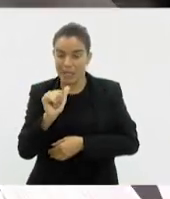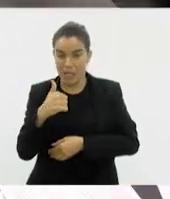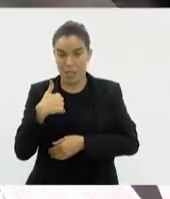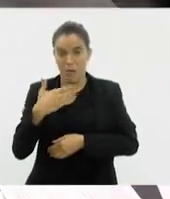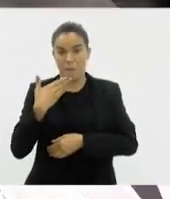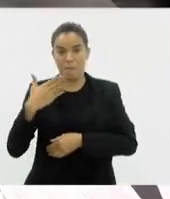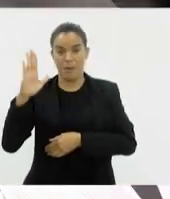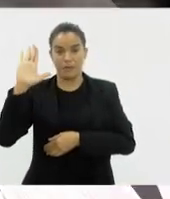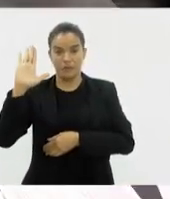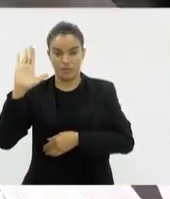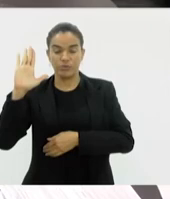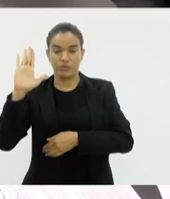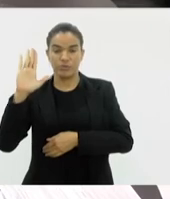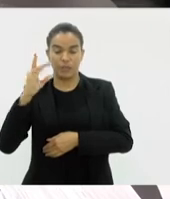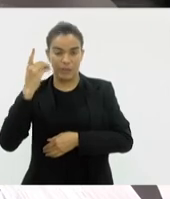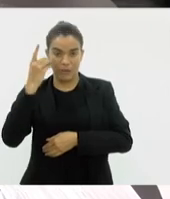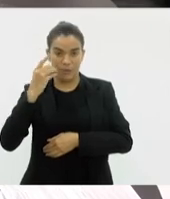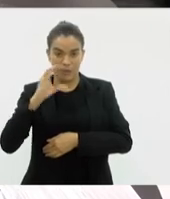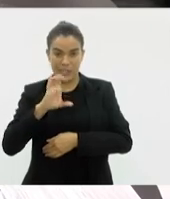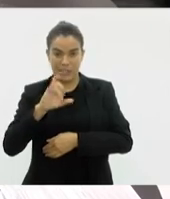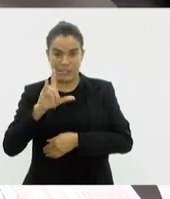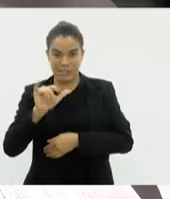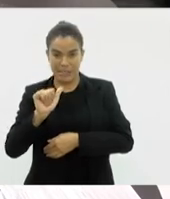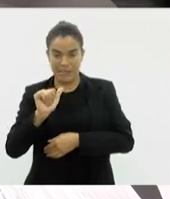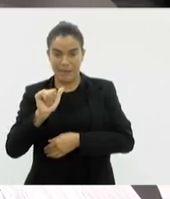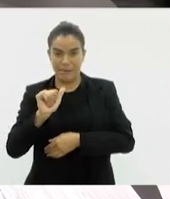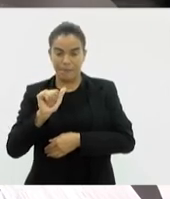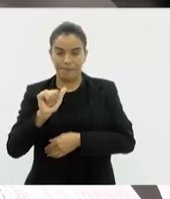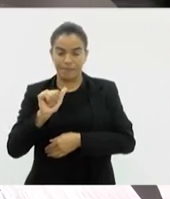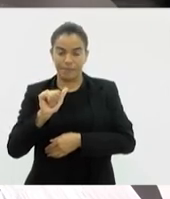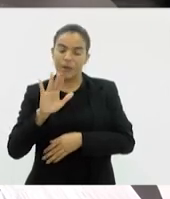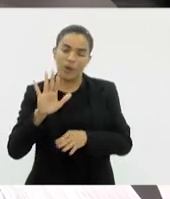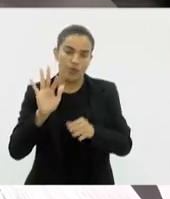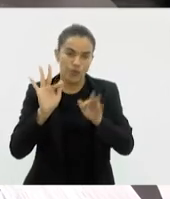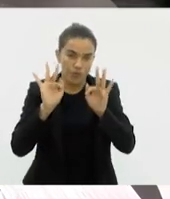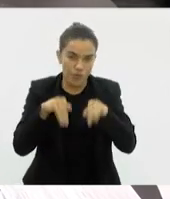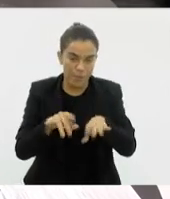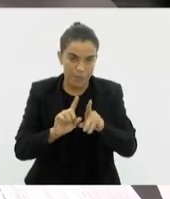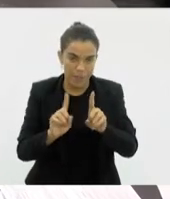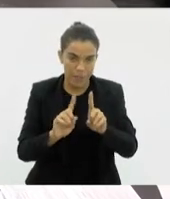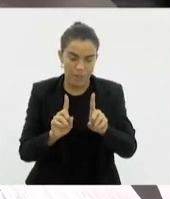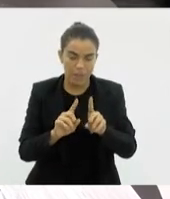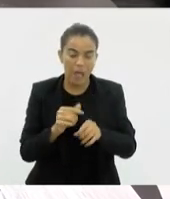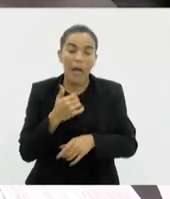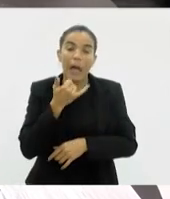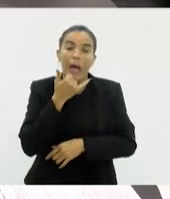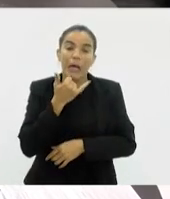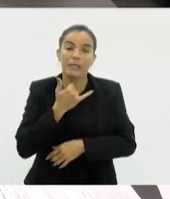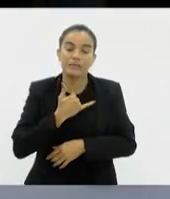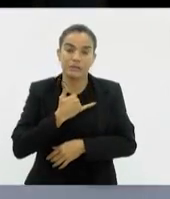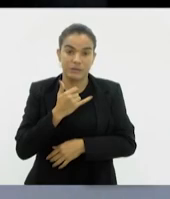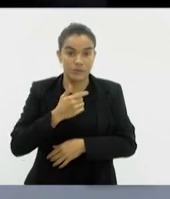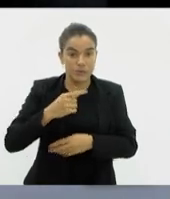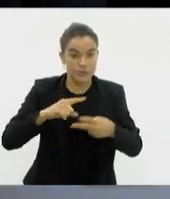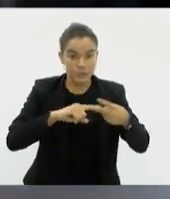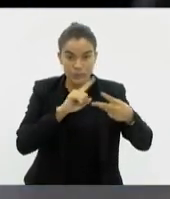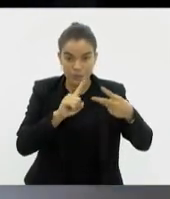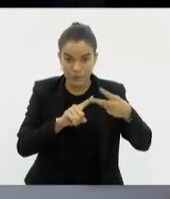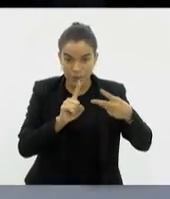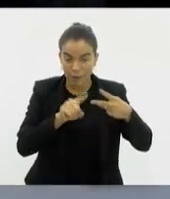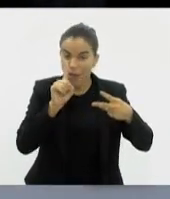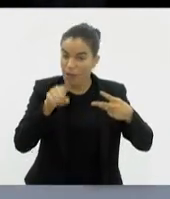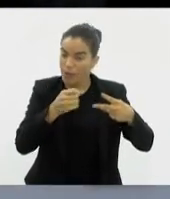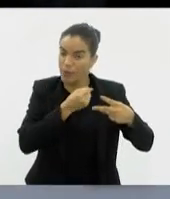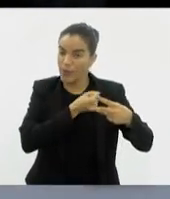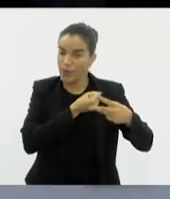Célia. E o da... Que aí a gente tira o 42 e o 44. Mas eu ainda não acabei, senhor. Ah, é o segundo, senhor. Vossa Excelência só falou o segundo era exatamente o